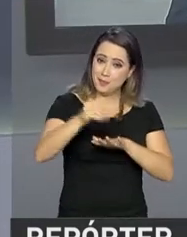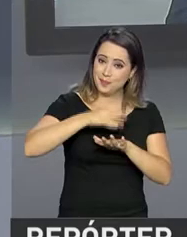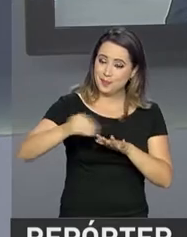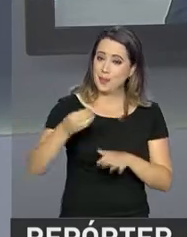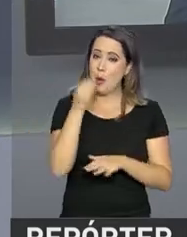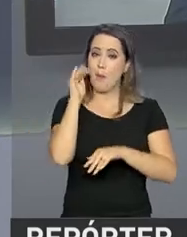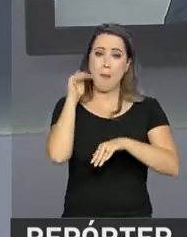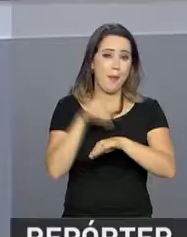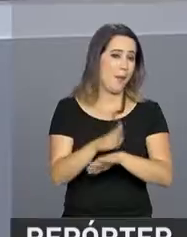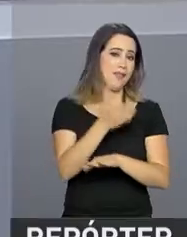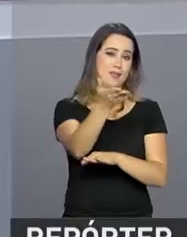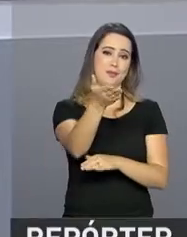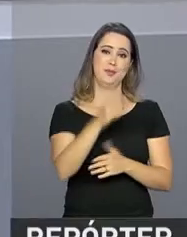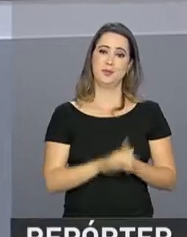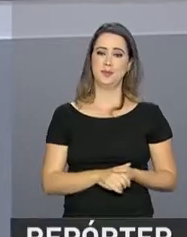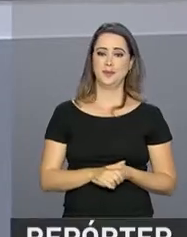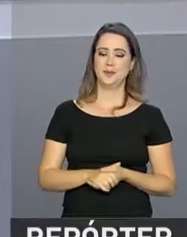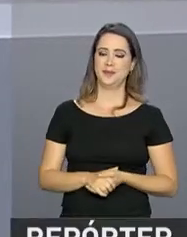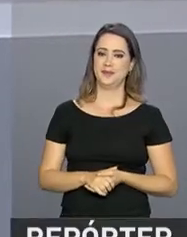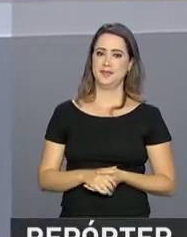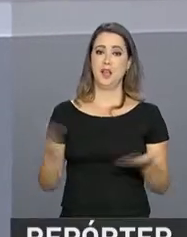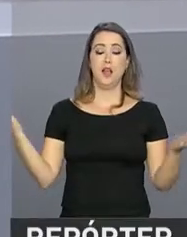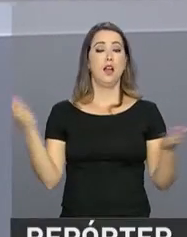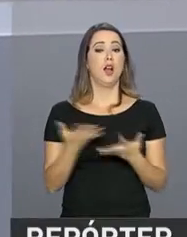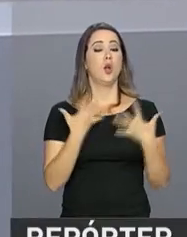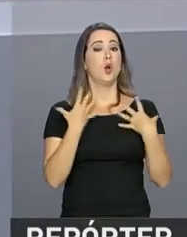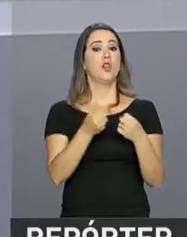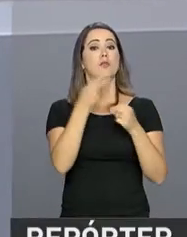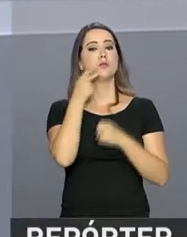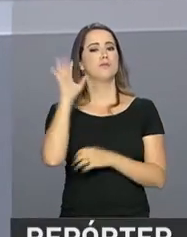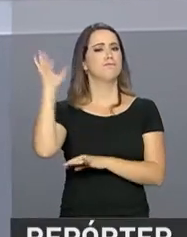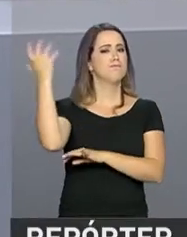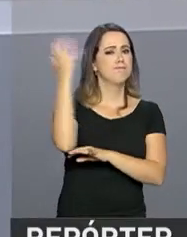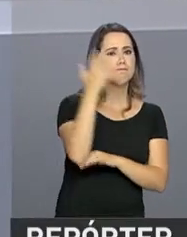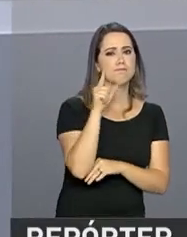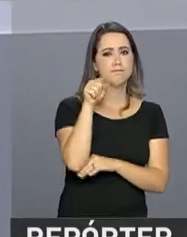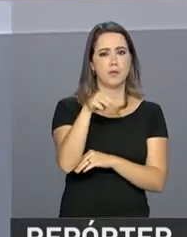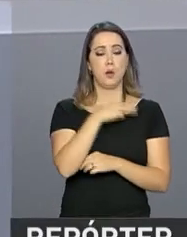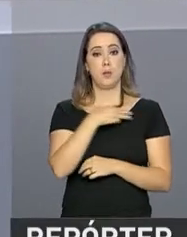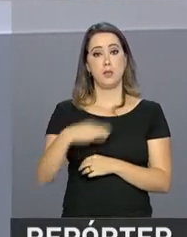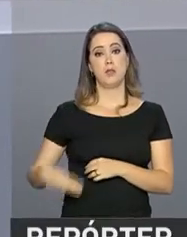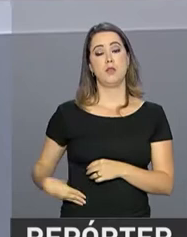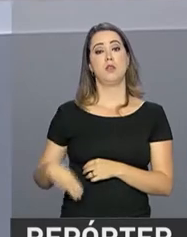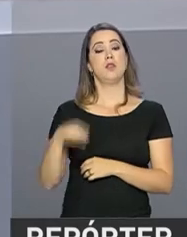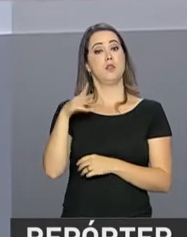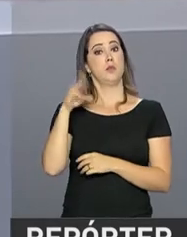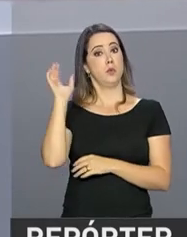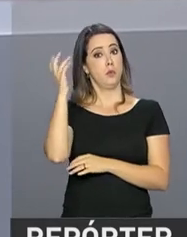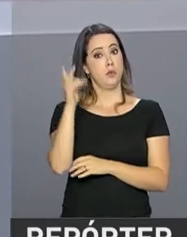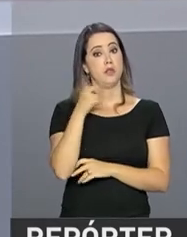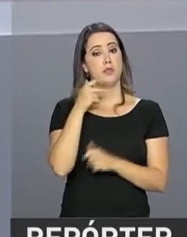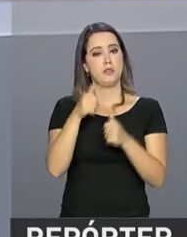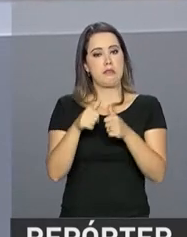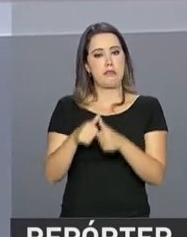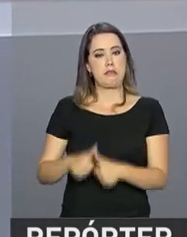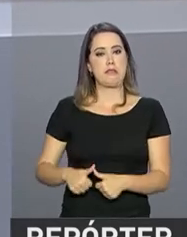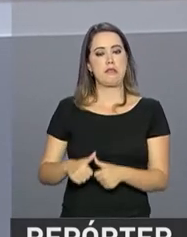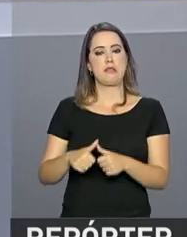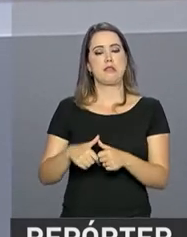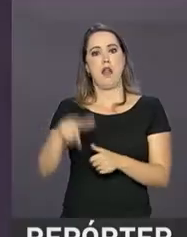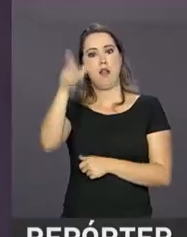boa noite em que a gente agora vai falar de meio ambiente porque o ministro edson duarte está em berlim na alemanha